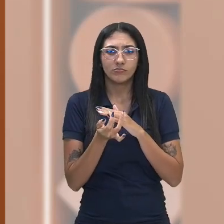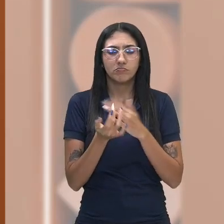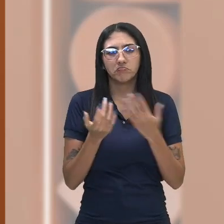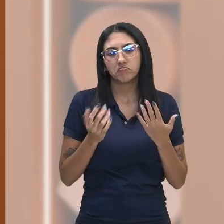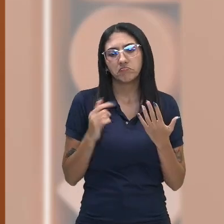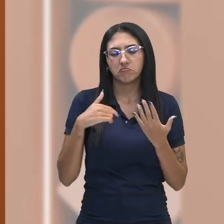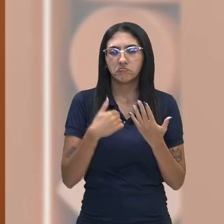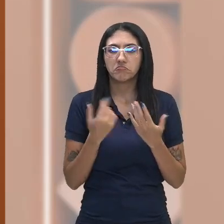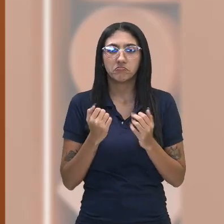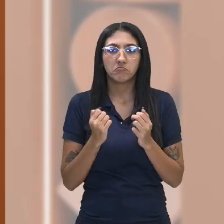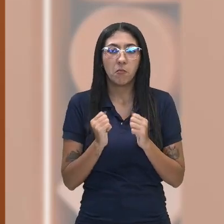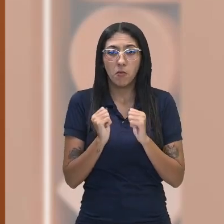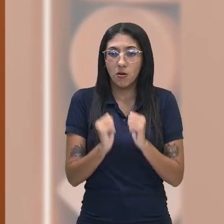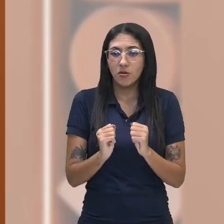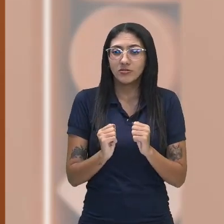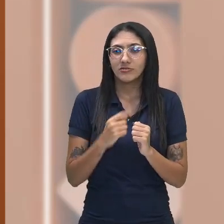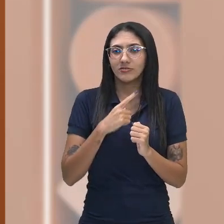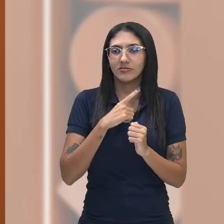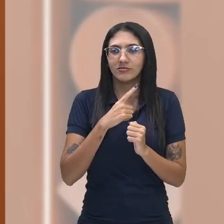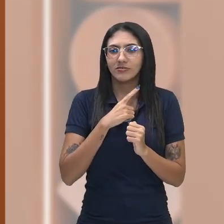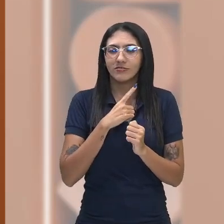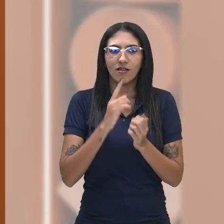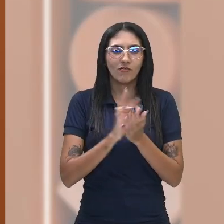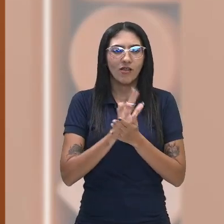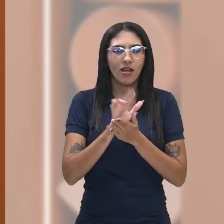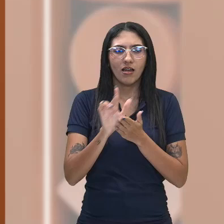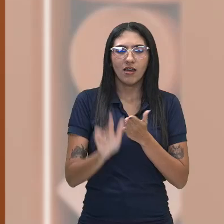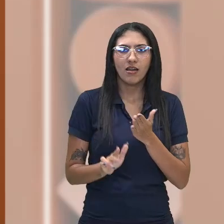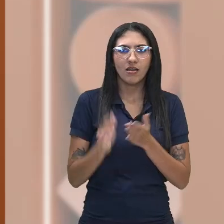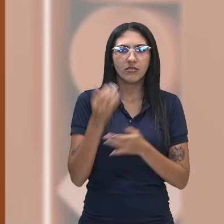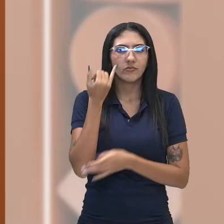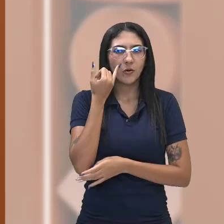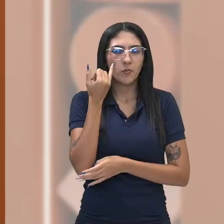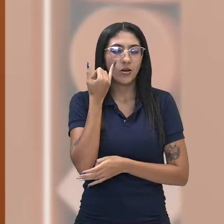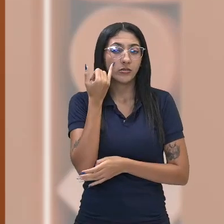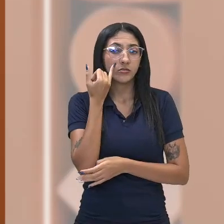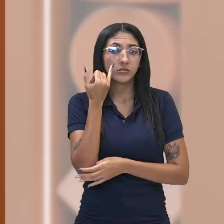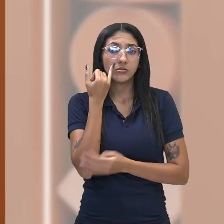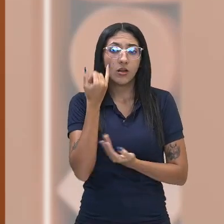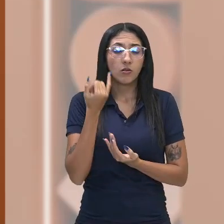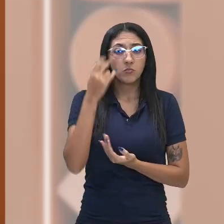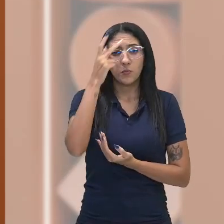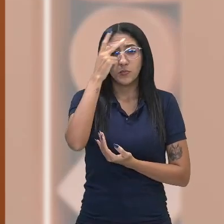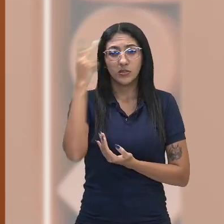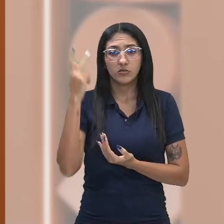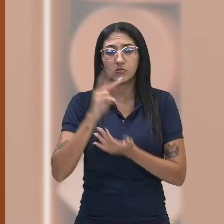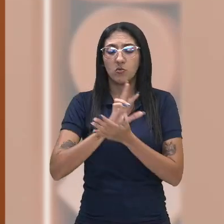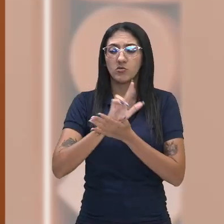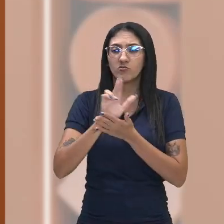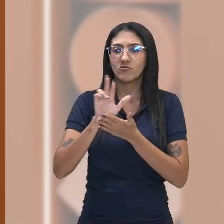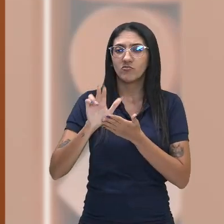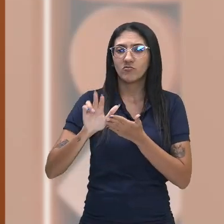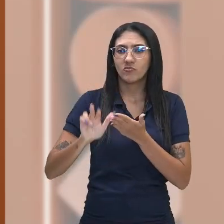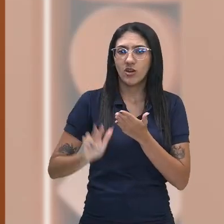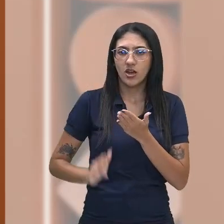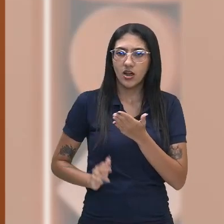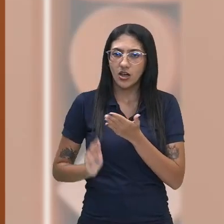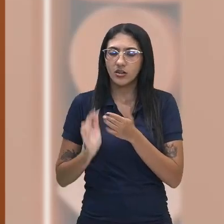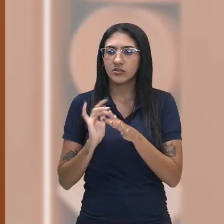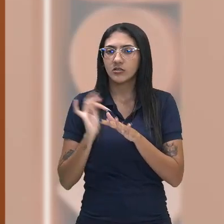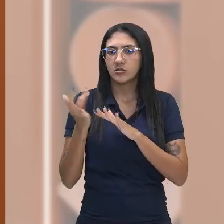né, você tem aí uma gama de informação onde as pessoas, os usuários de